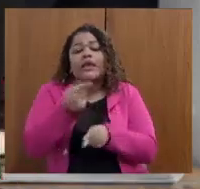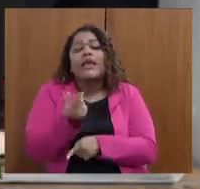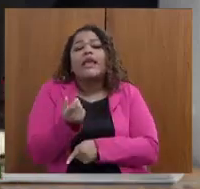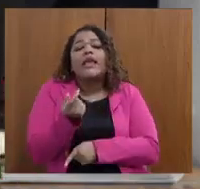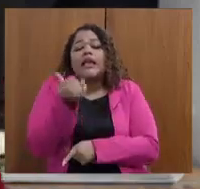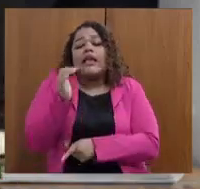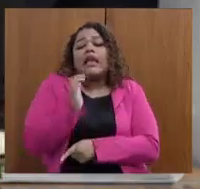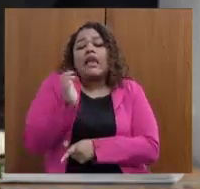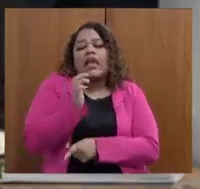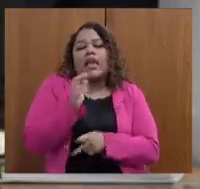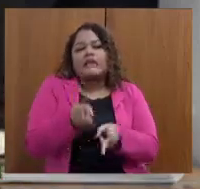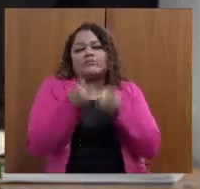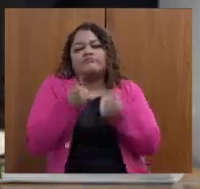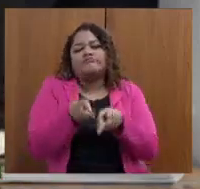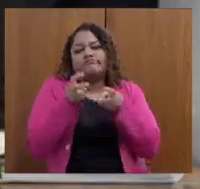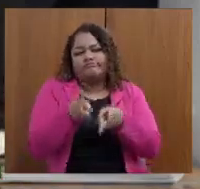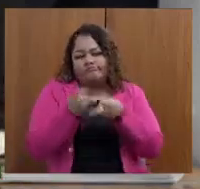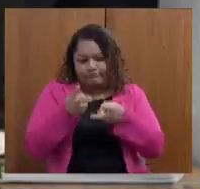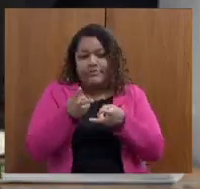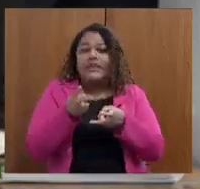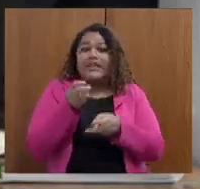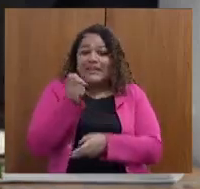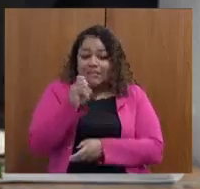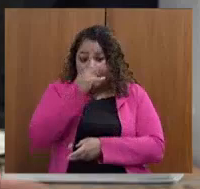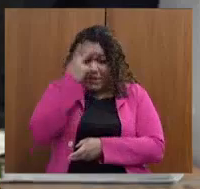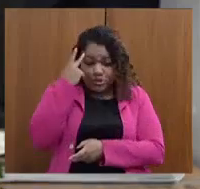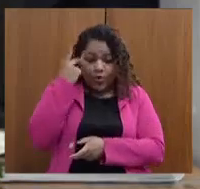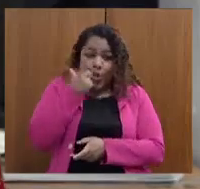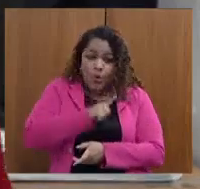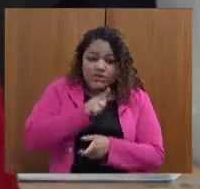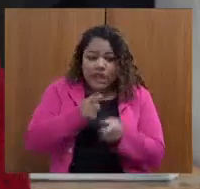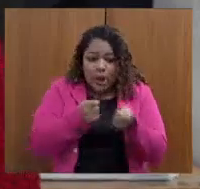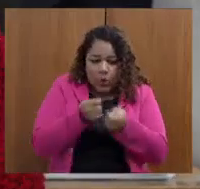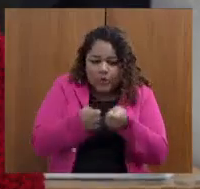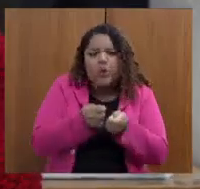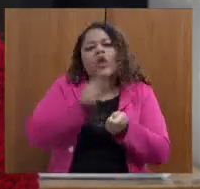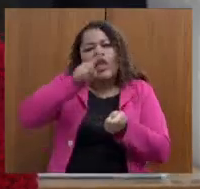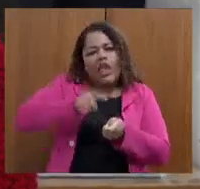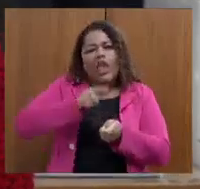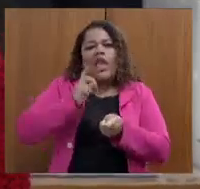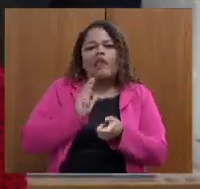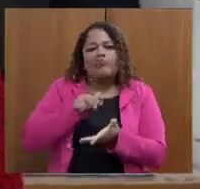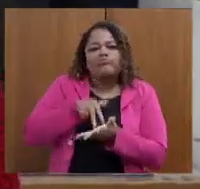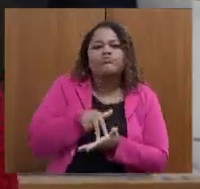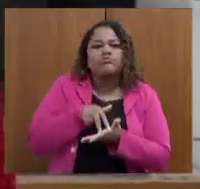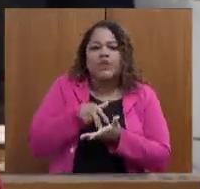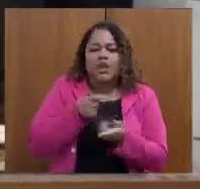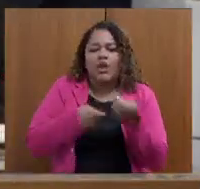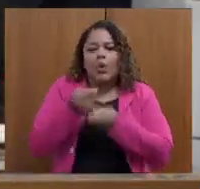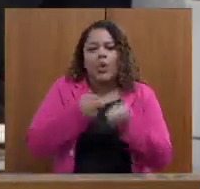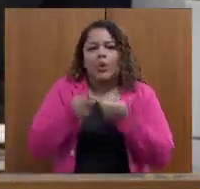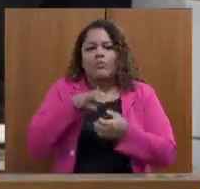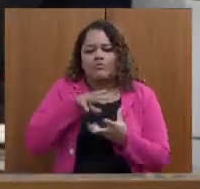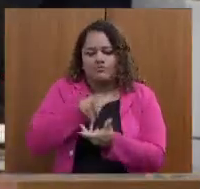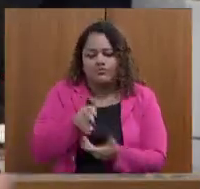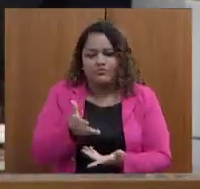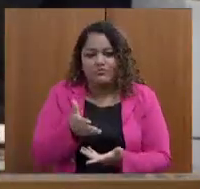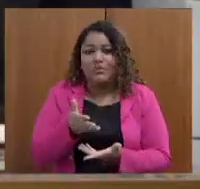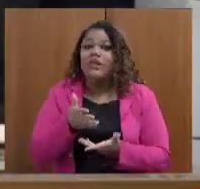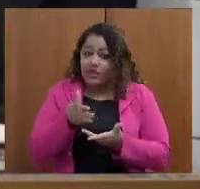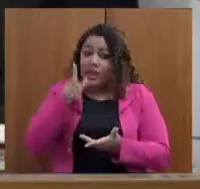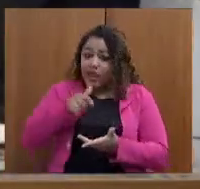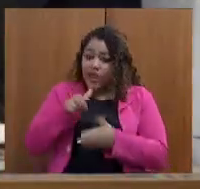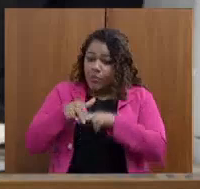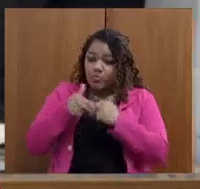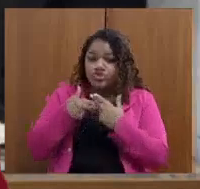quem vai controlar vai incidir na economia mundial absolutamente todas as guerras que nós temos hoje e sem guerra nenhuma